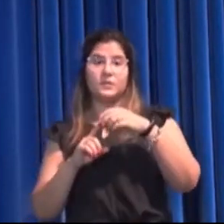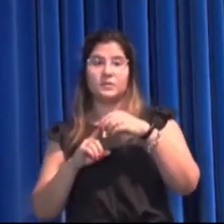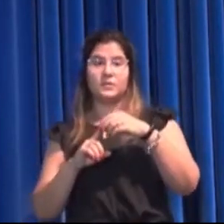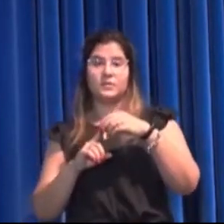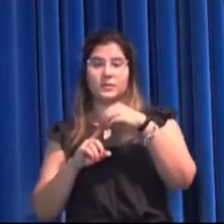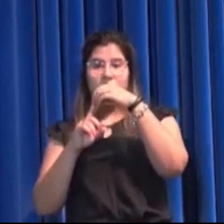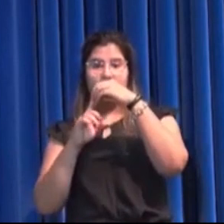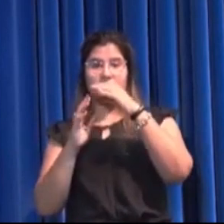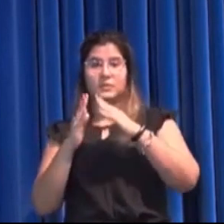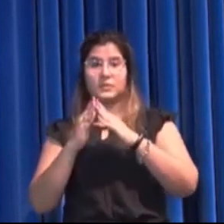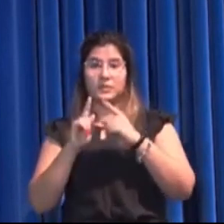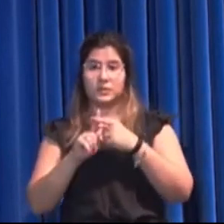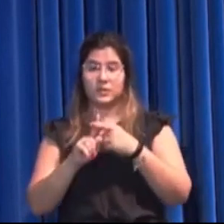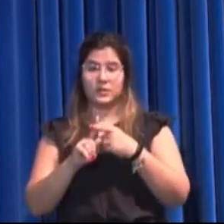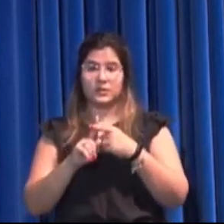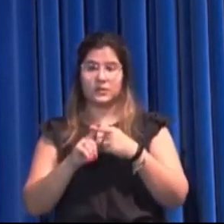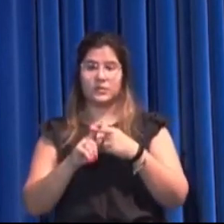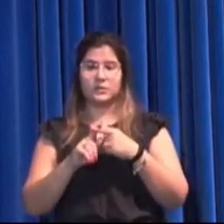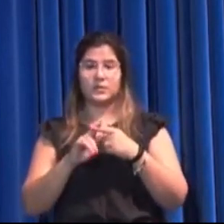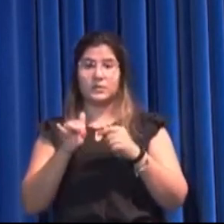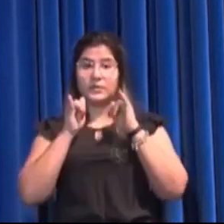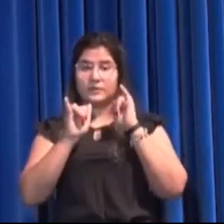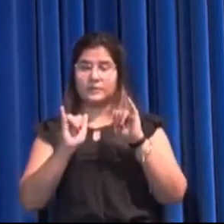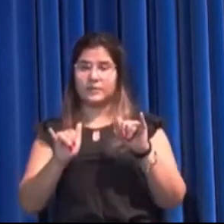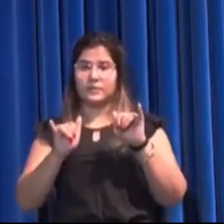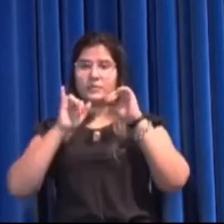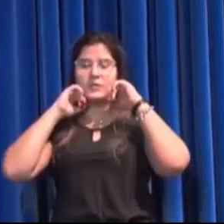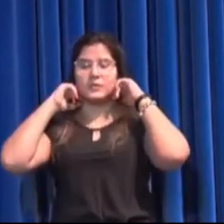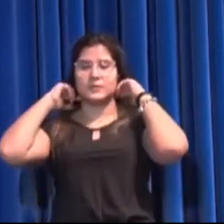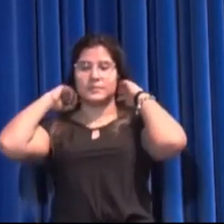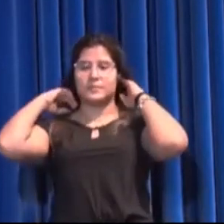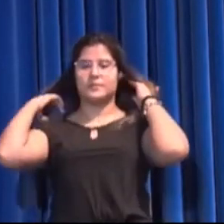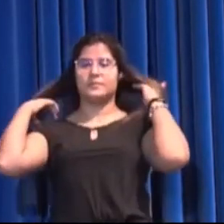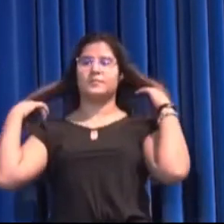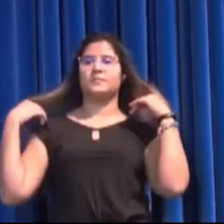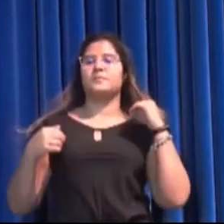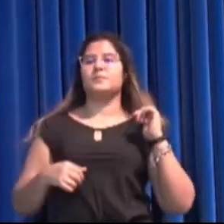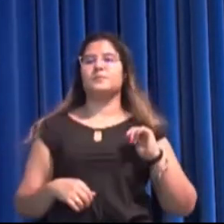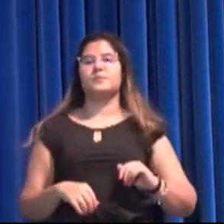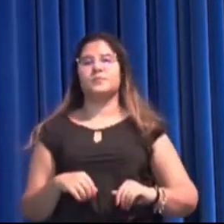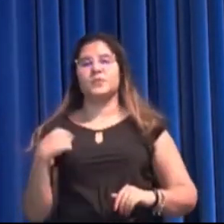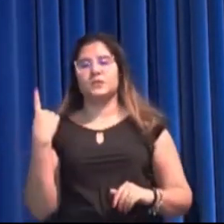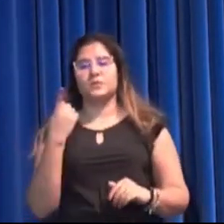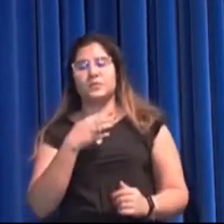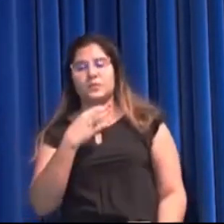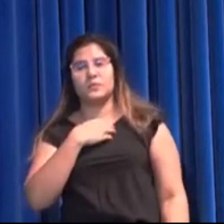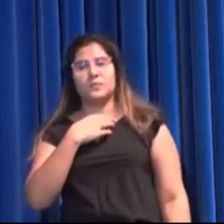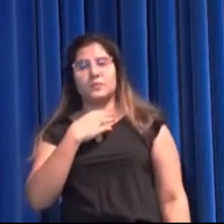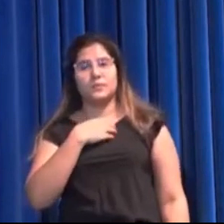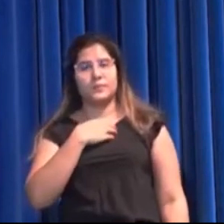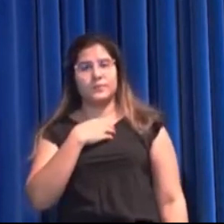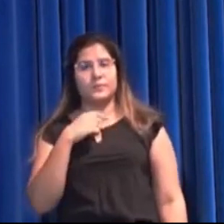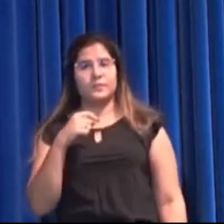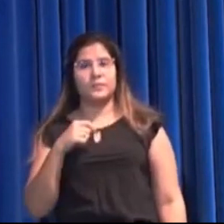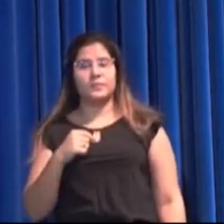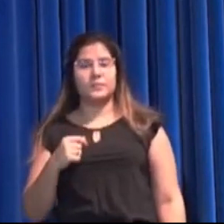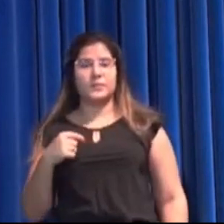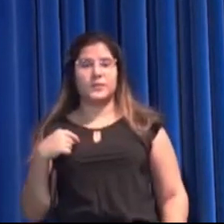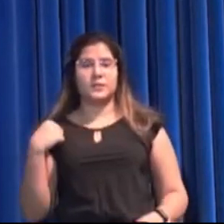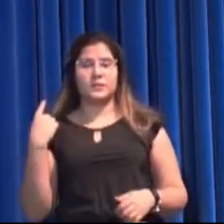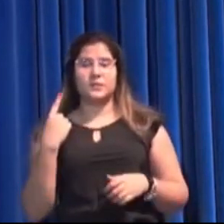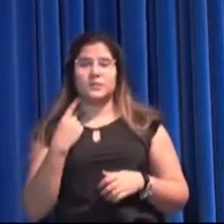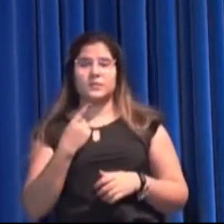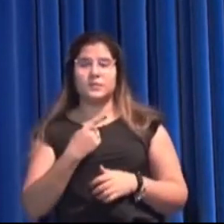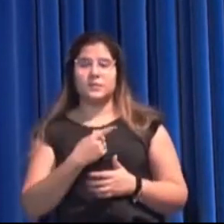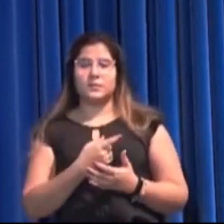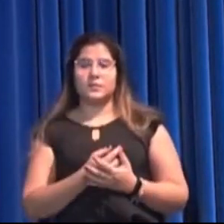só um alerta que o apóstolo Paulo nos dá também sobre o nosso comportamento, o que nós estamos mostrando ao